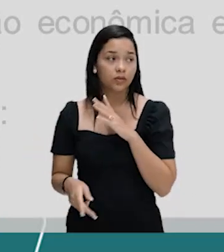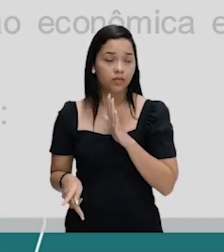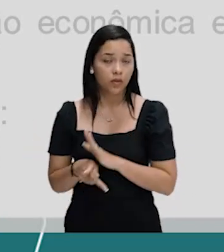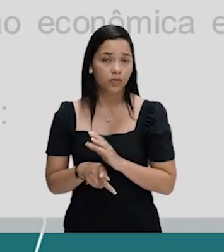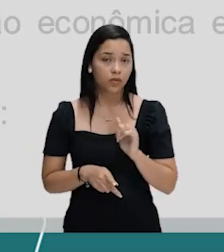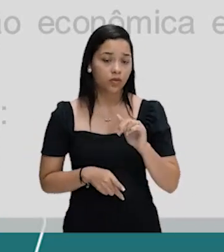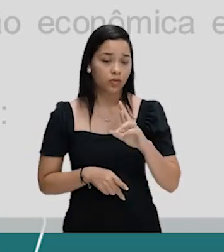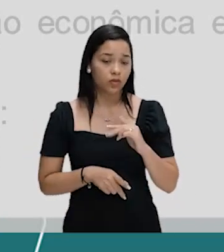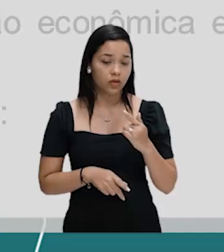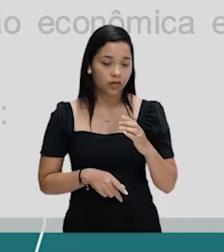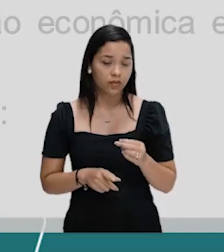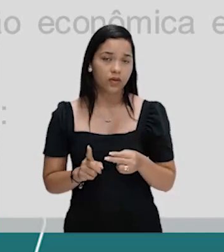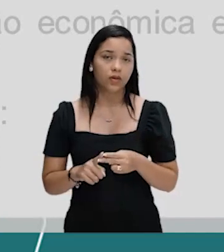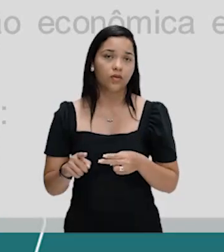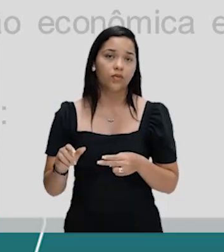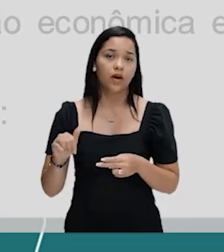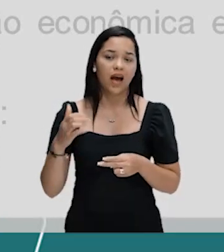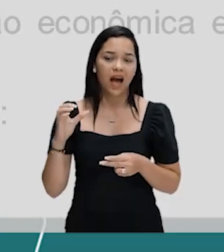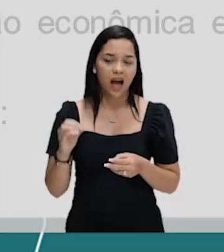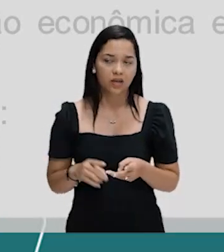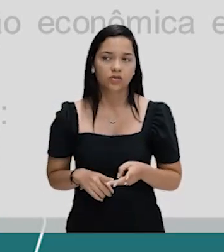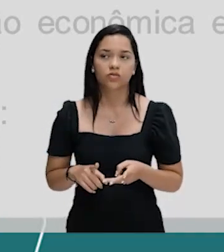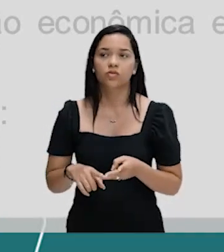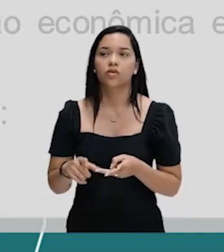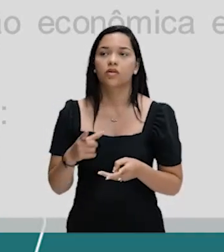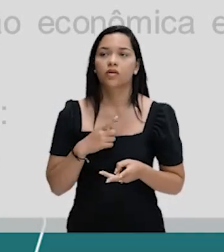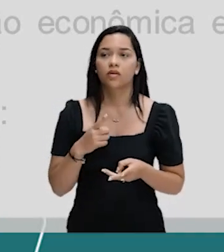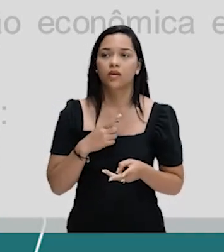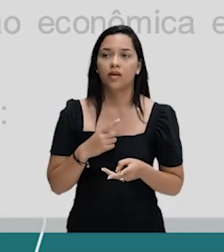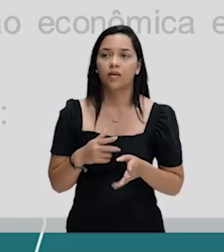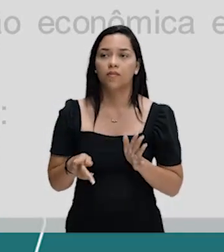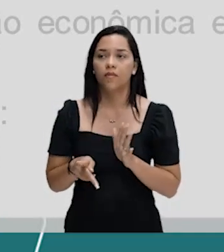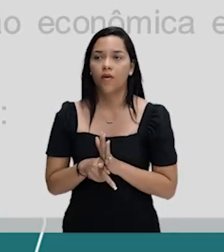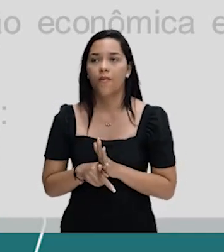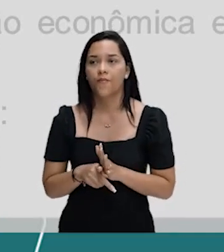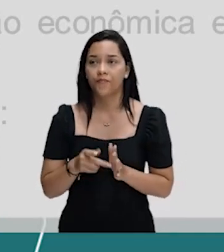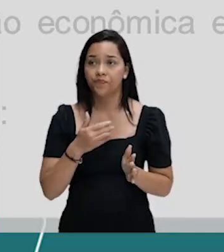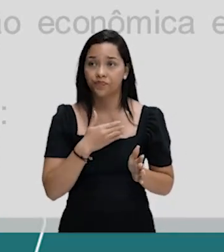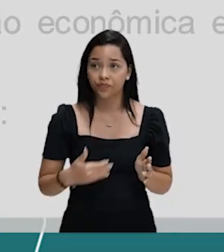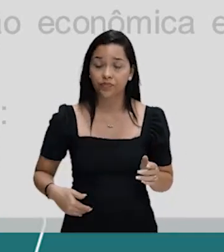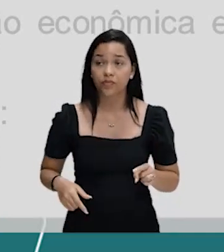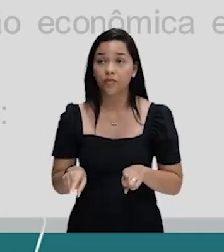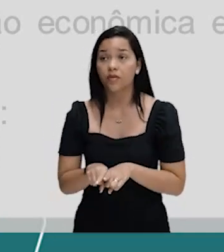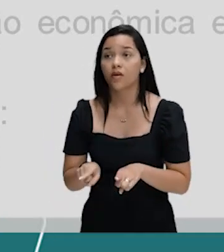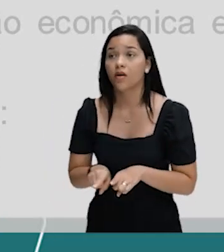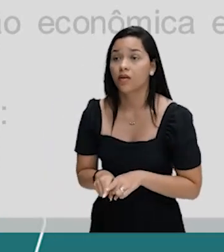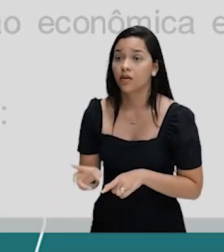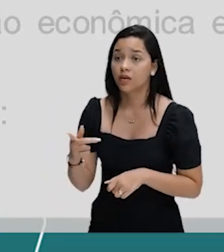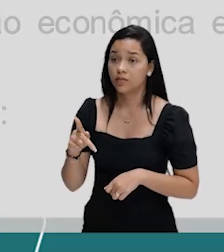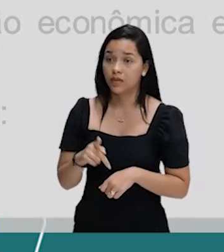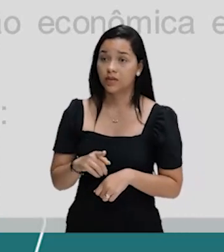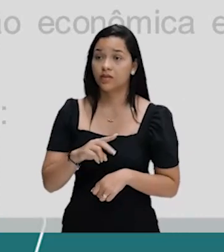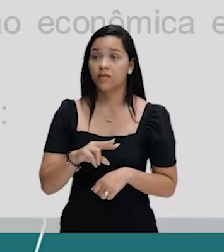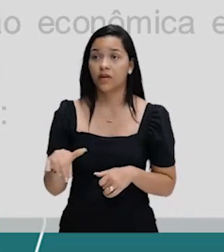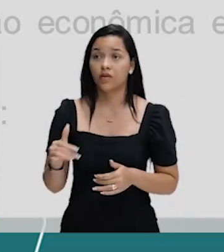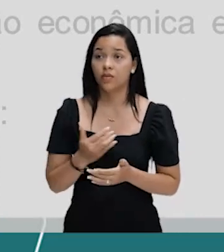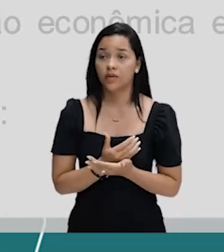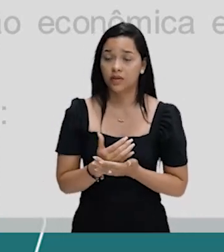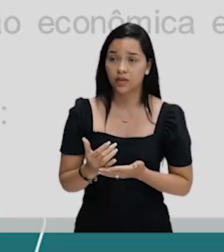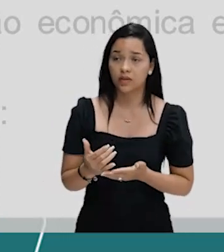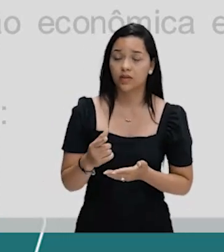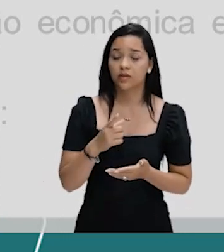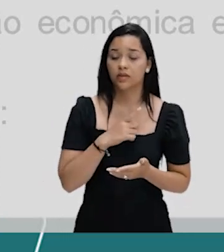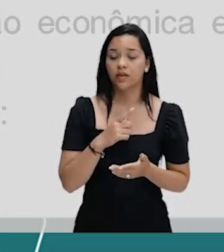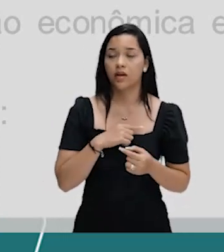Carvão Econômico e do Aço, a CECA, depois nós tivemos a Comunidade dos Estados Europeus, tá bom? Então esses países aí vão começar a fazer